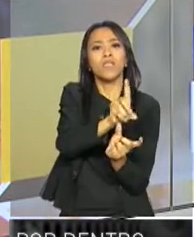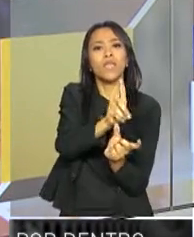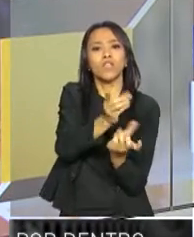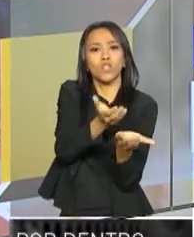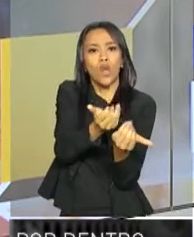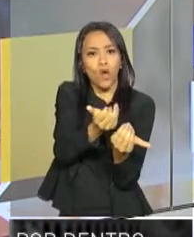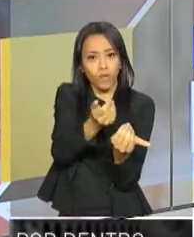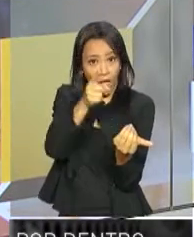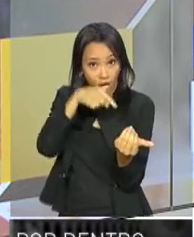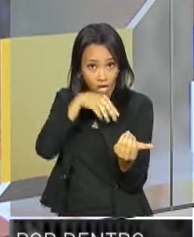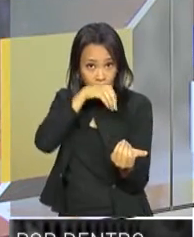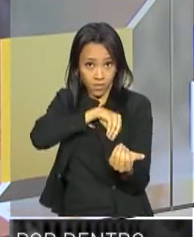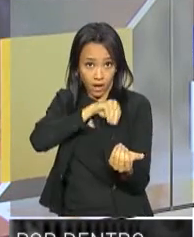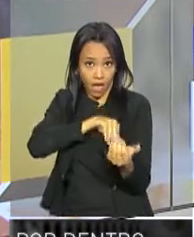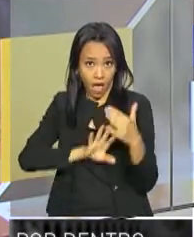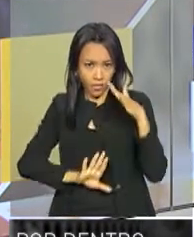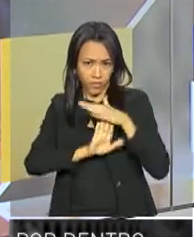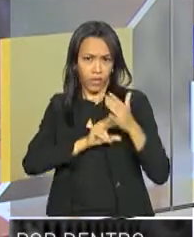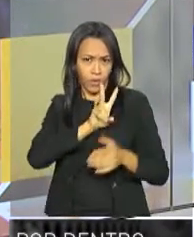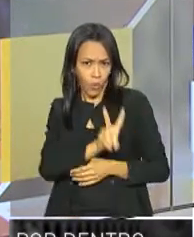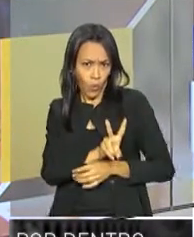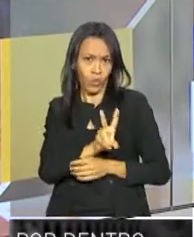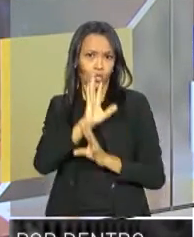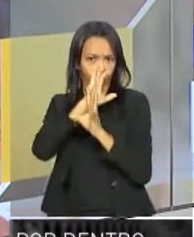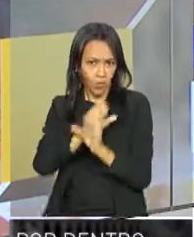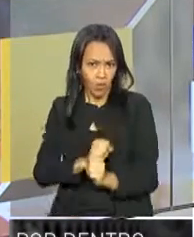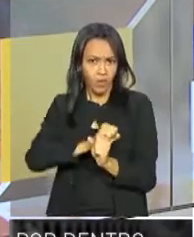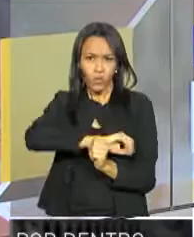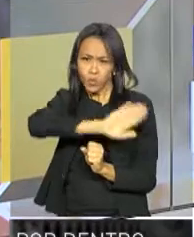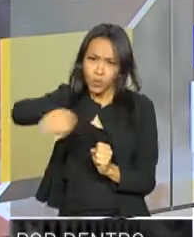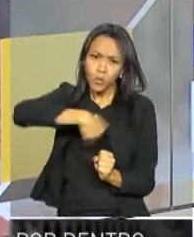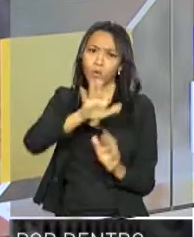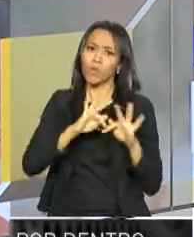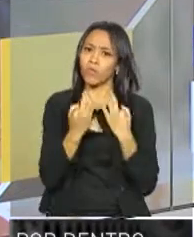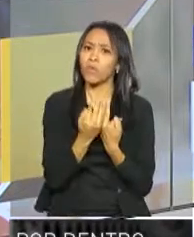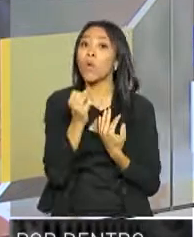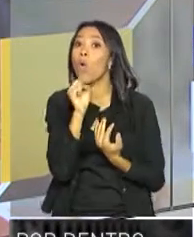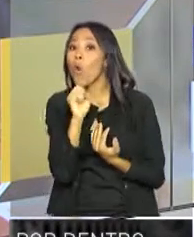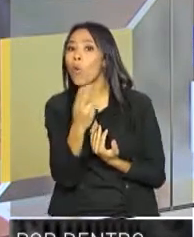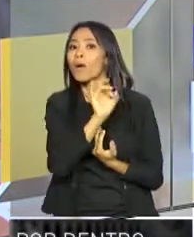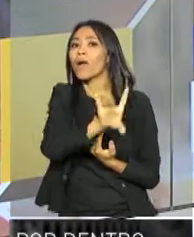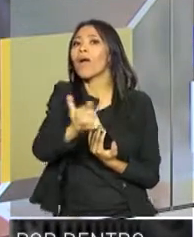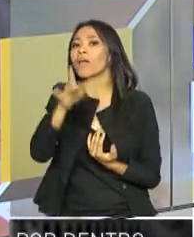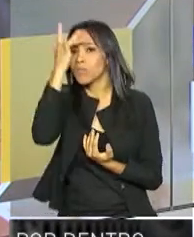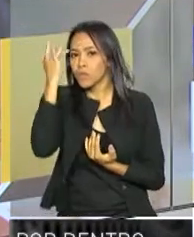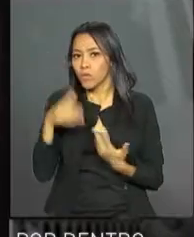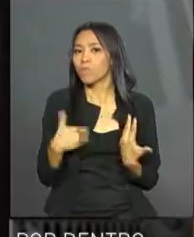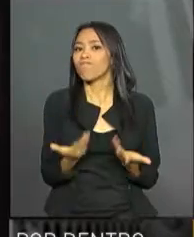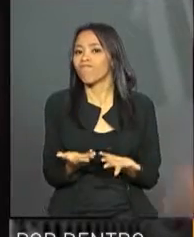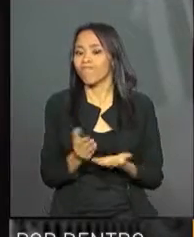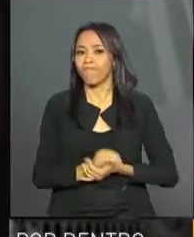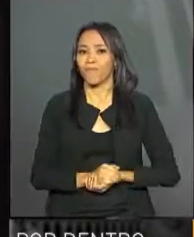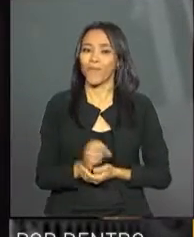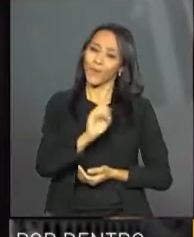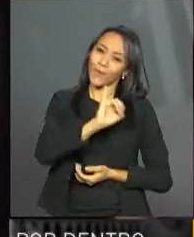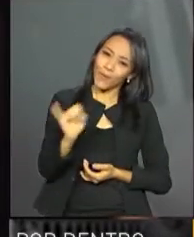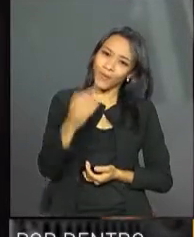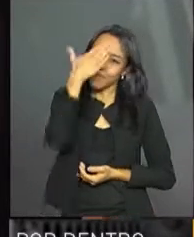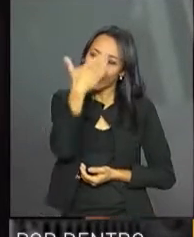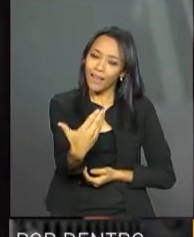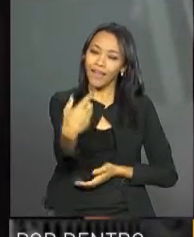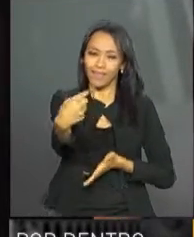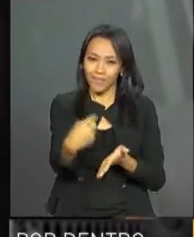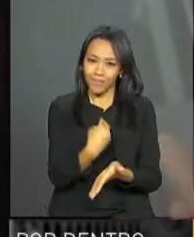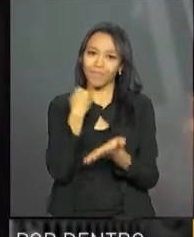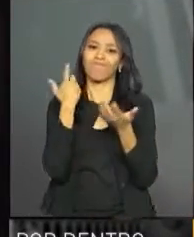é de até dois salários mínimos somando a renda total da família ou é por pessoa fui lá brigado pela sua